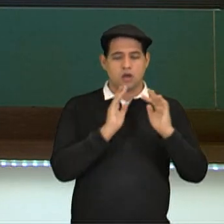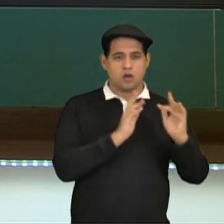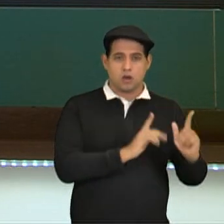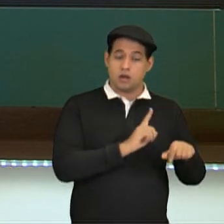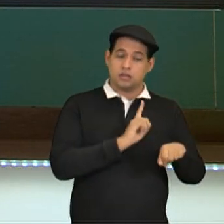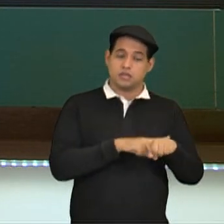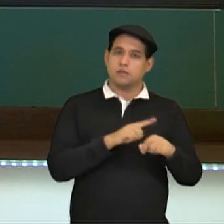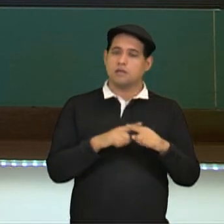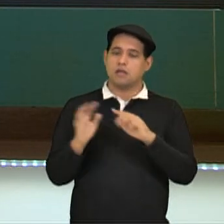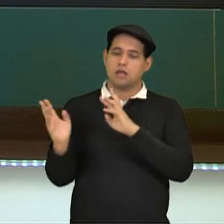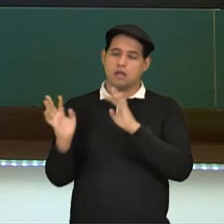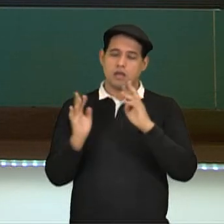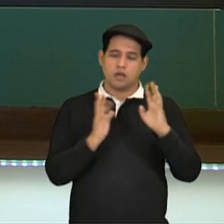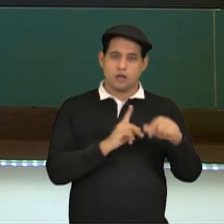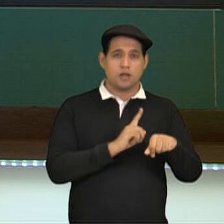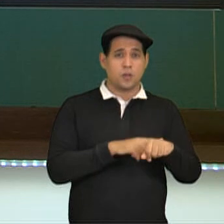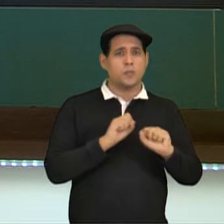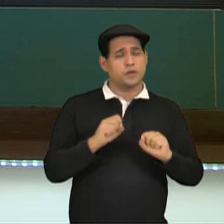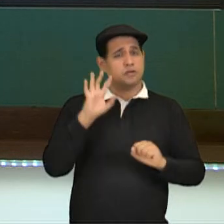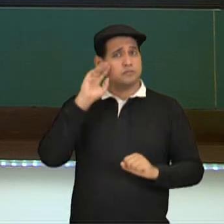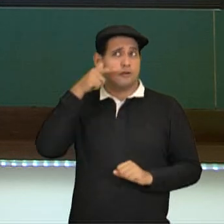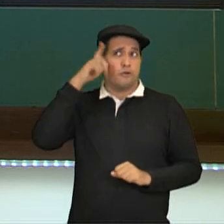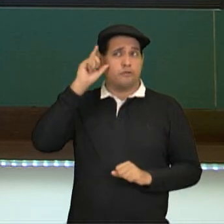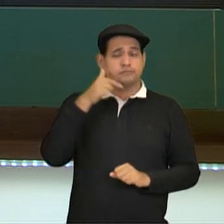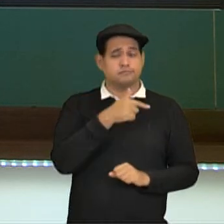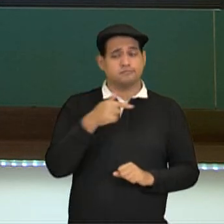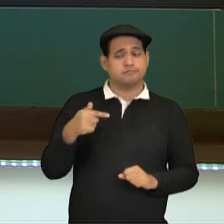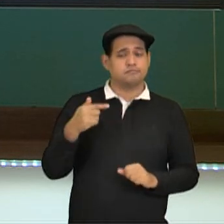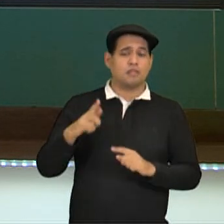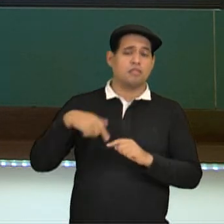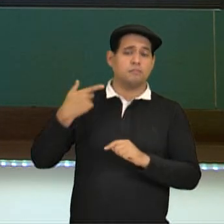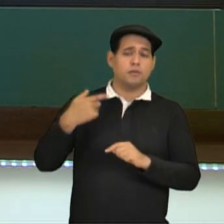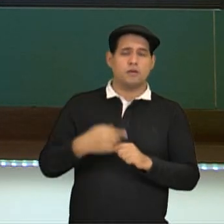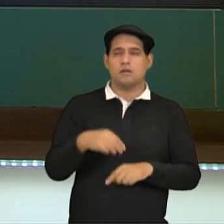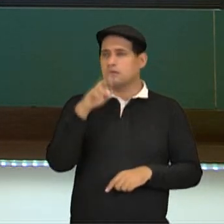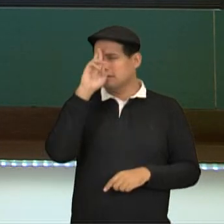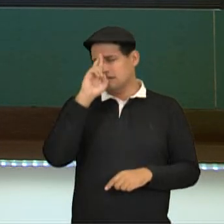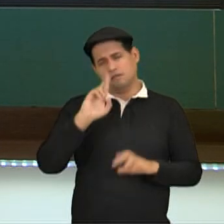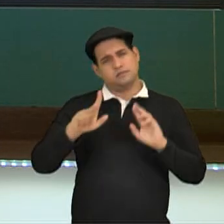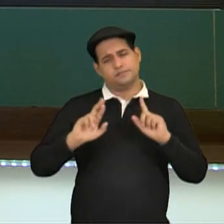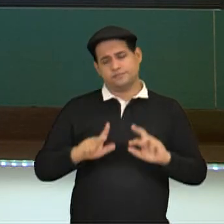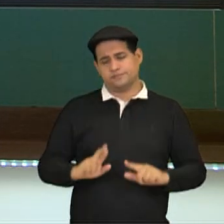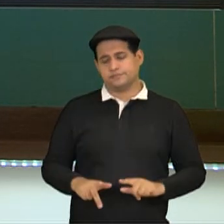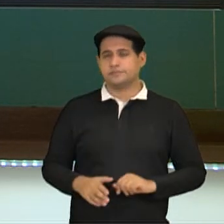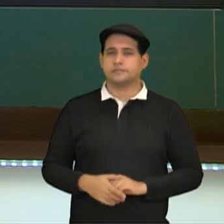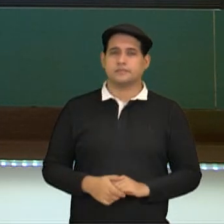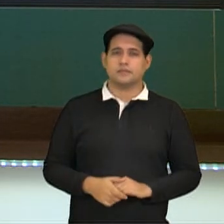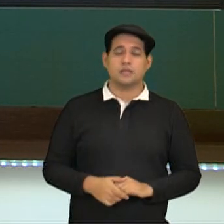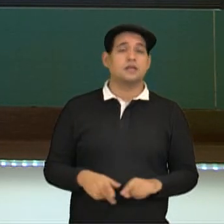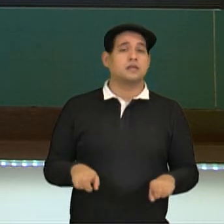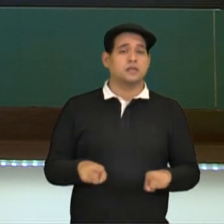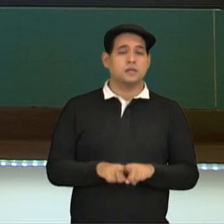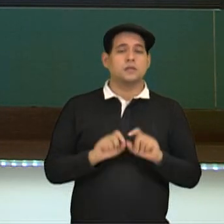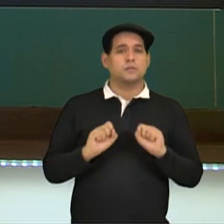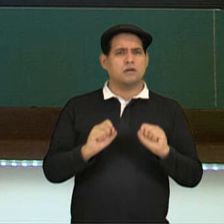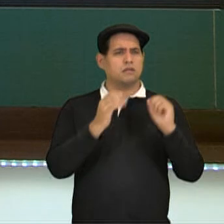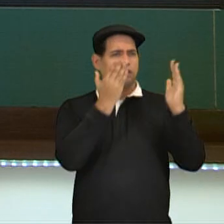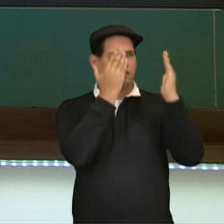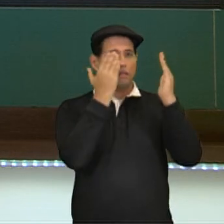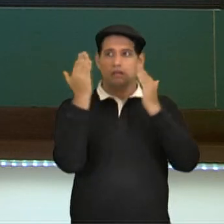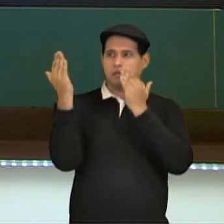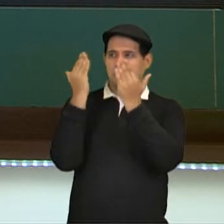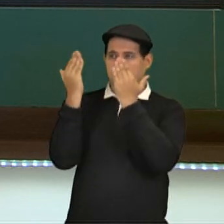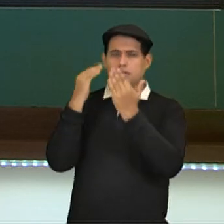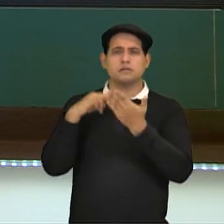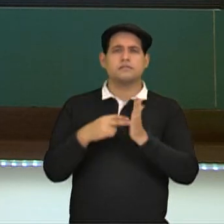do relógio. Então, pode ter acontecido ontem, semanas depois, ao meio-dia, etc. E também pode ser psicológico, que é